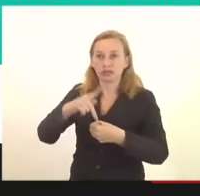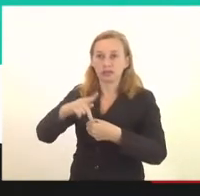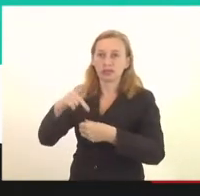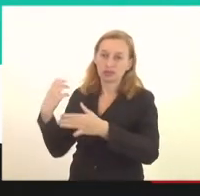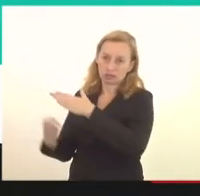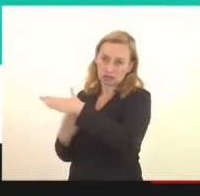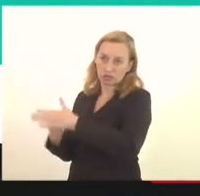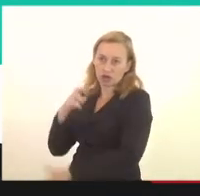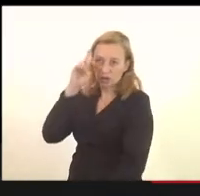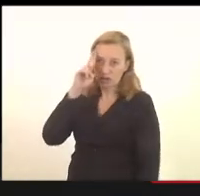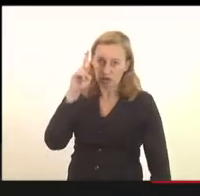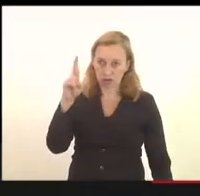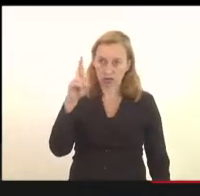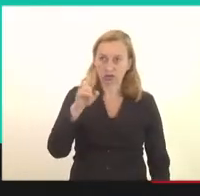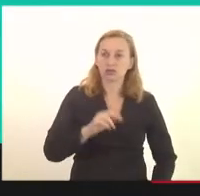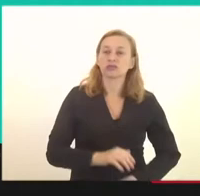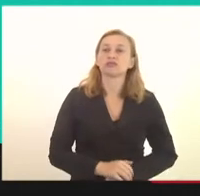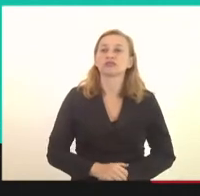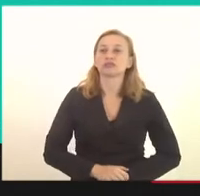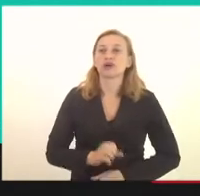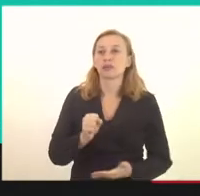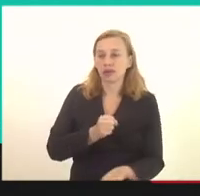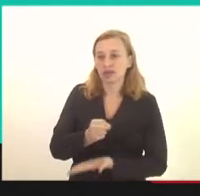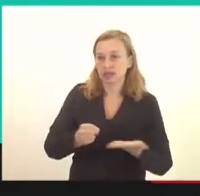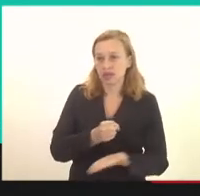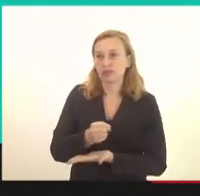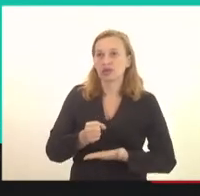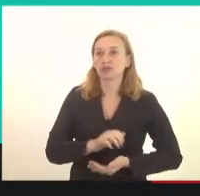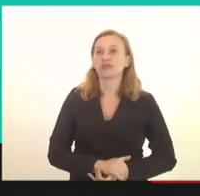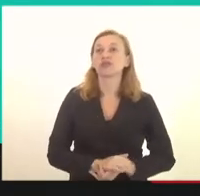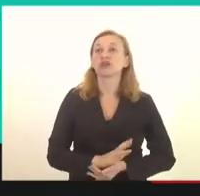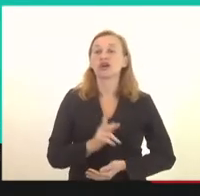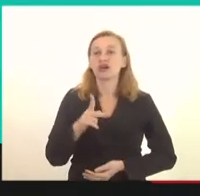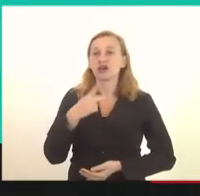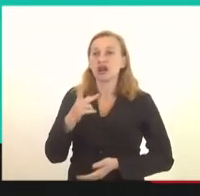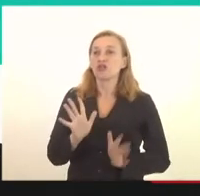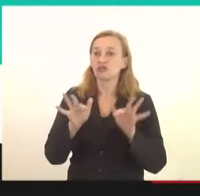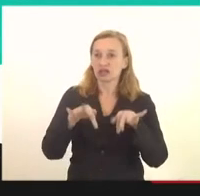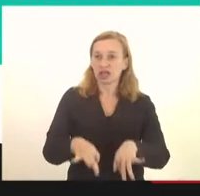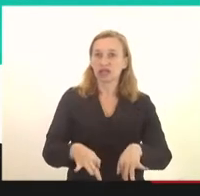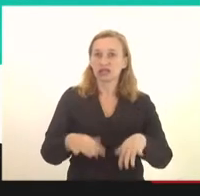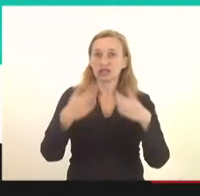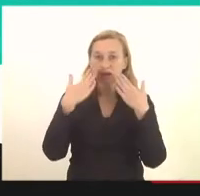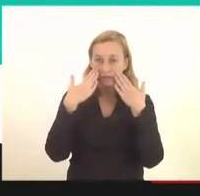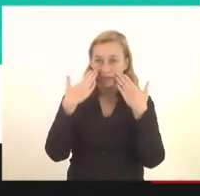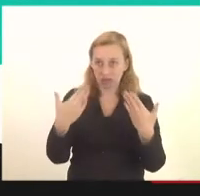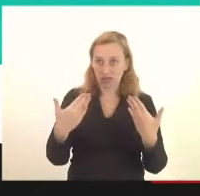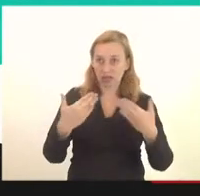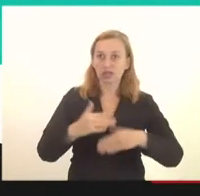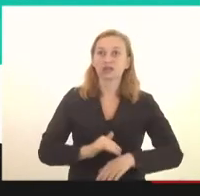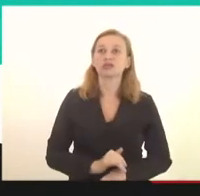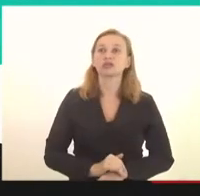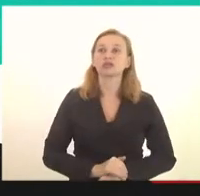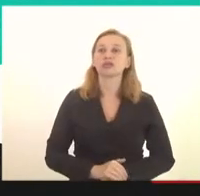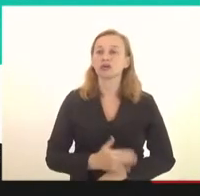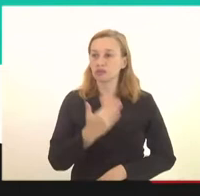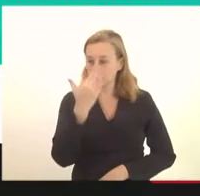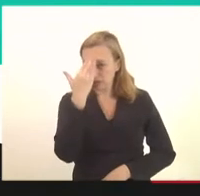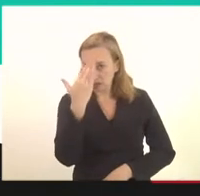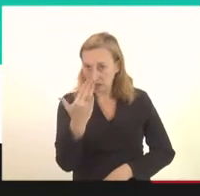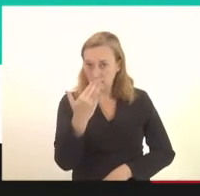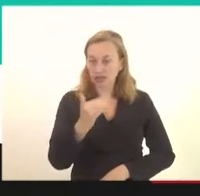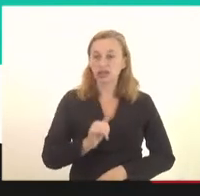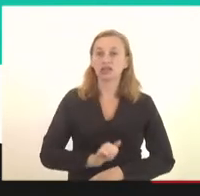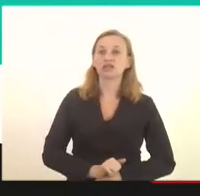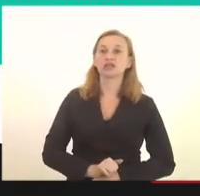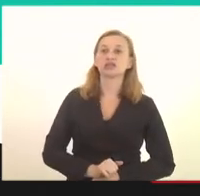Então, basicamente, é isso. Falando isso, eu encerro aqui a apresentação, ela é muito singela, espero que não tenha tomado